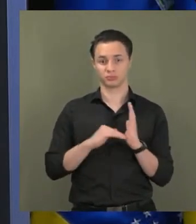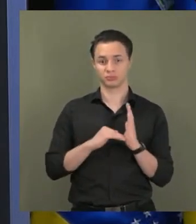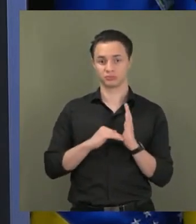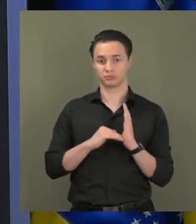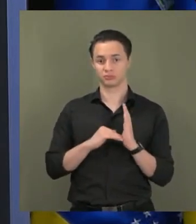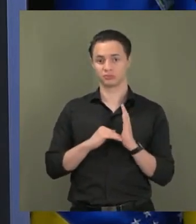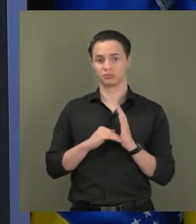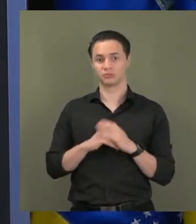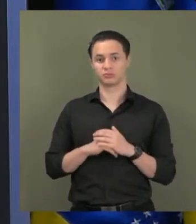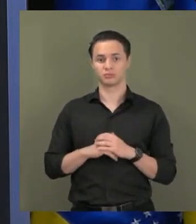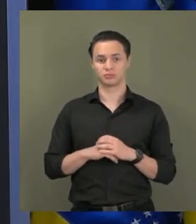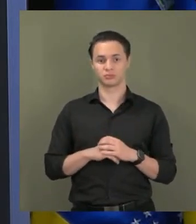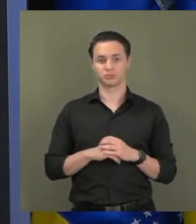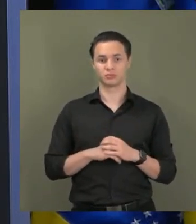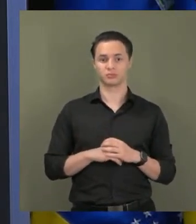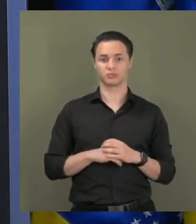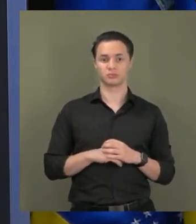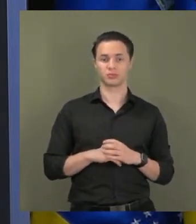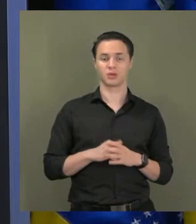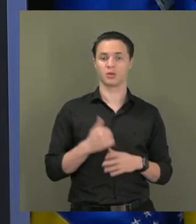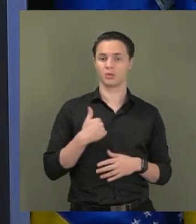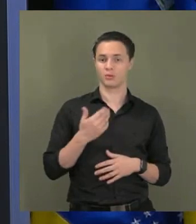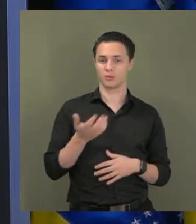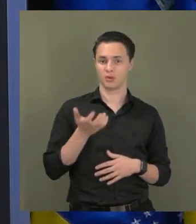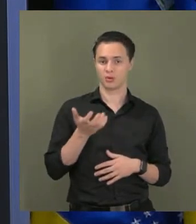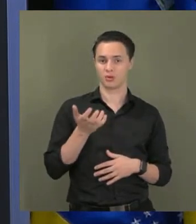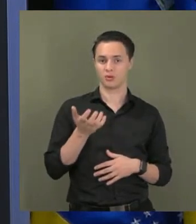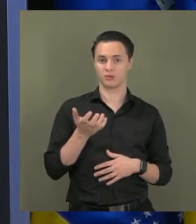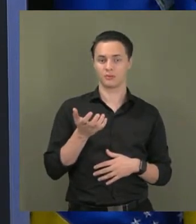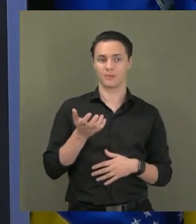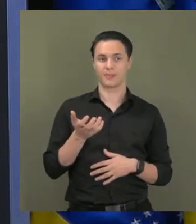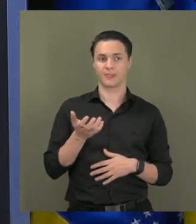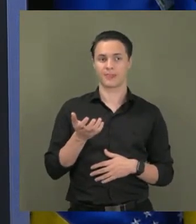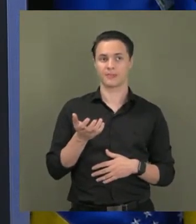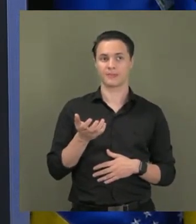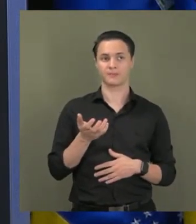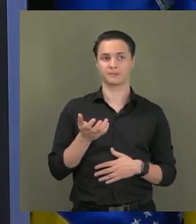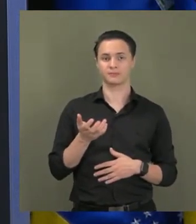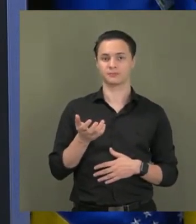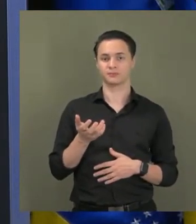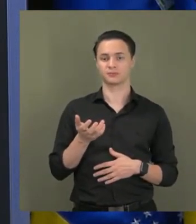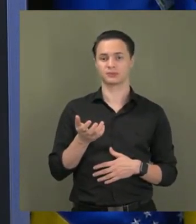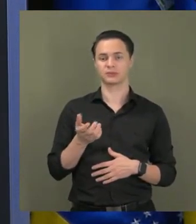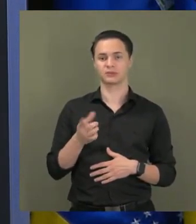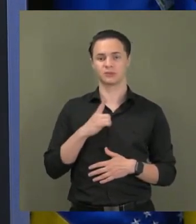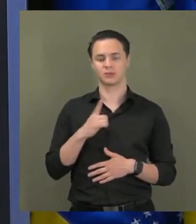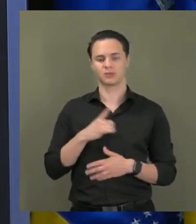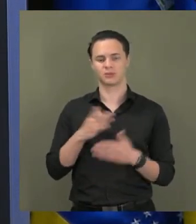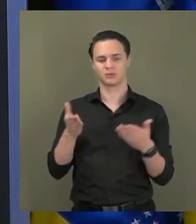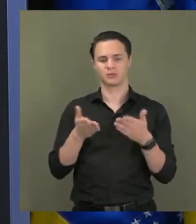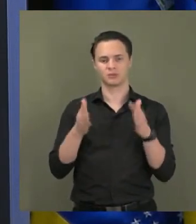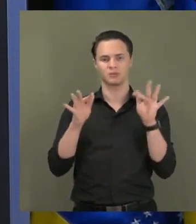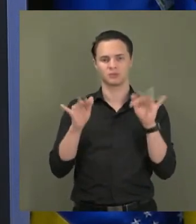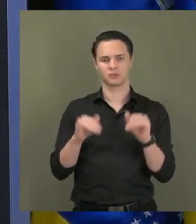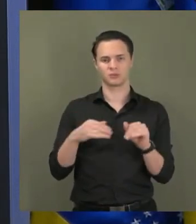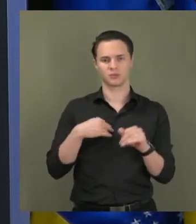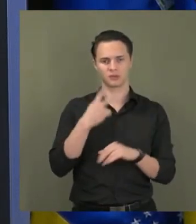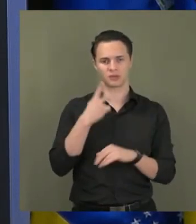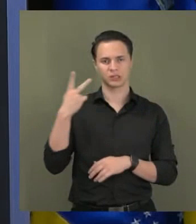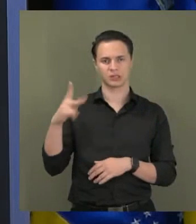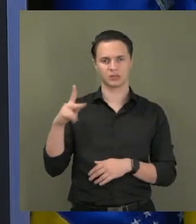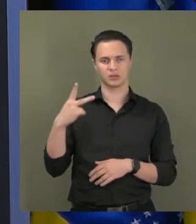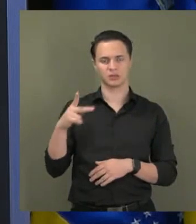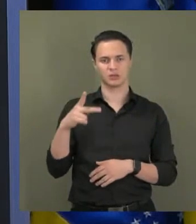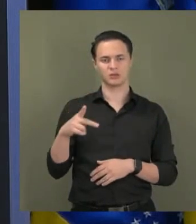Federal. Eu gostaria aqui de pegar esse restinho, esse finalzinho da fala do senador